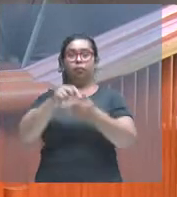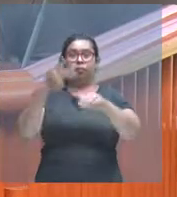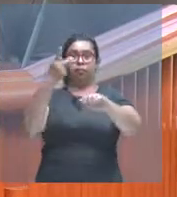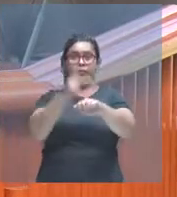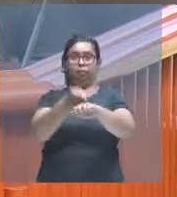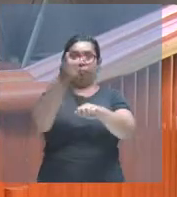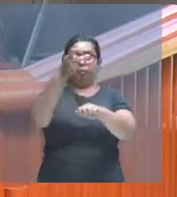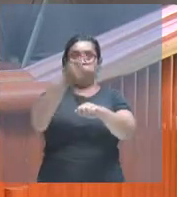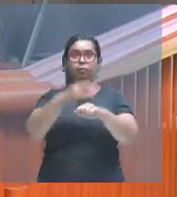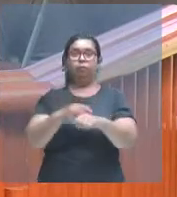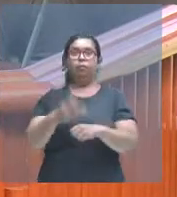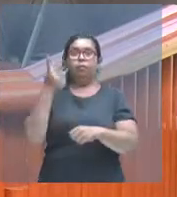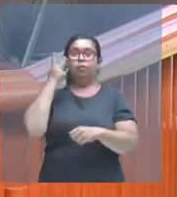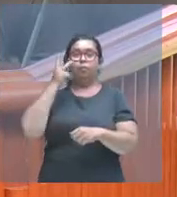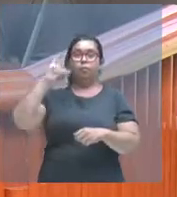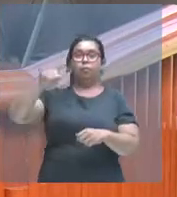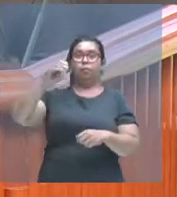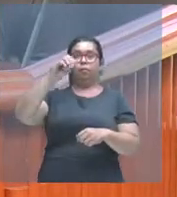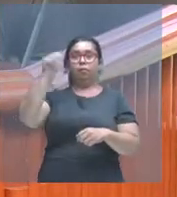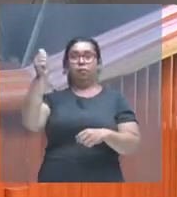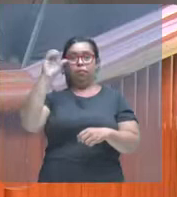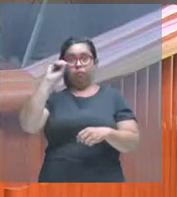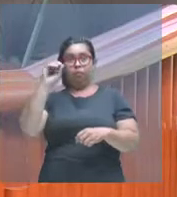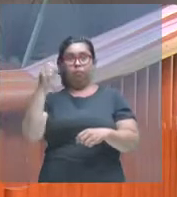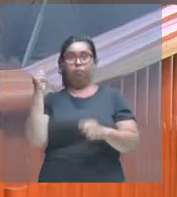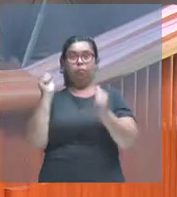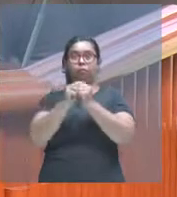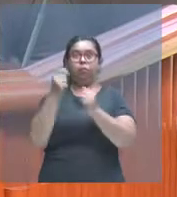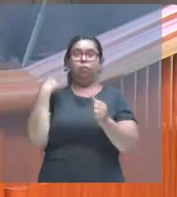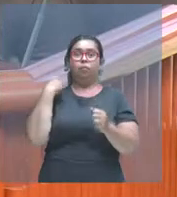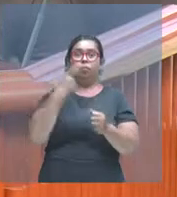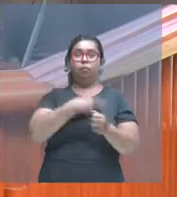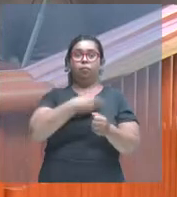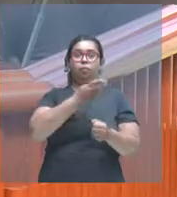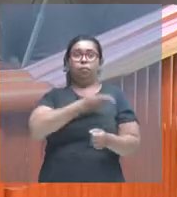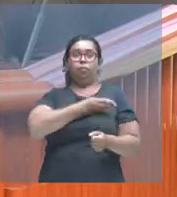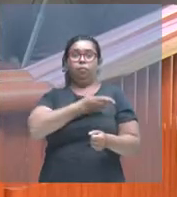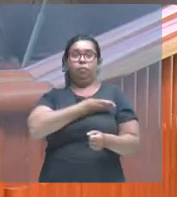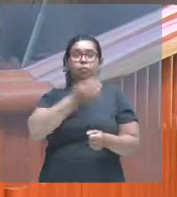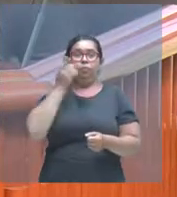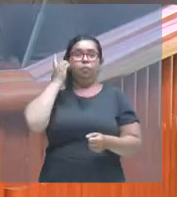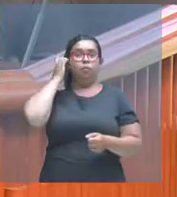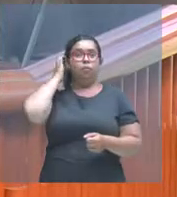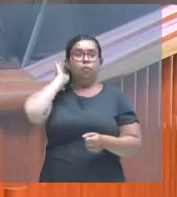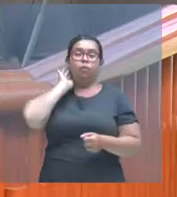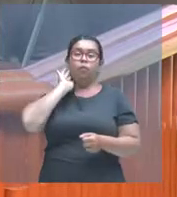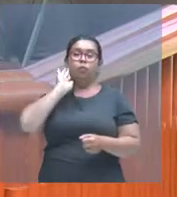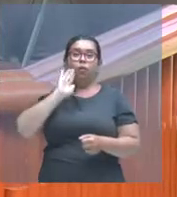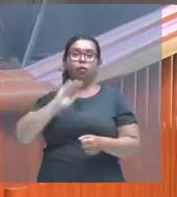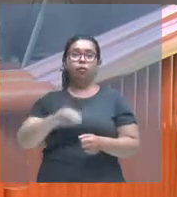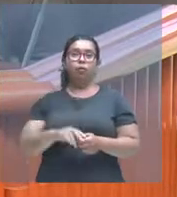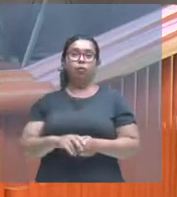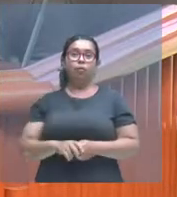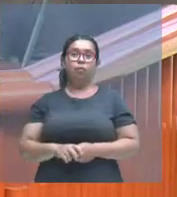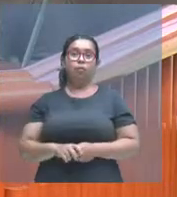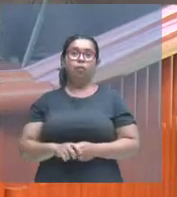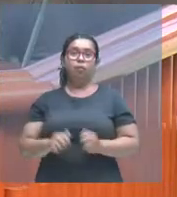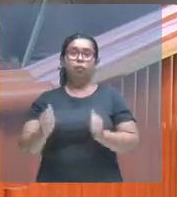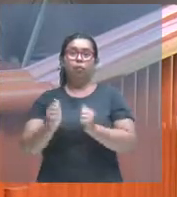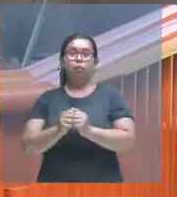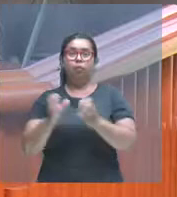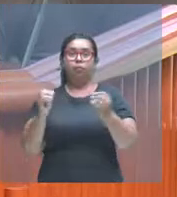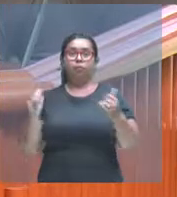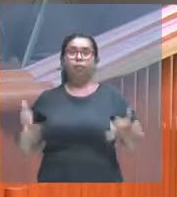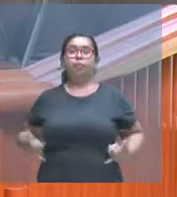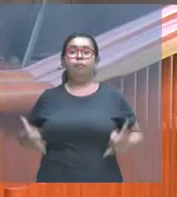o João, com toda a nossa amizade. Digno de uma homenagem com direito à festa, cantoria e